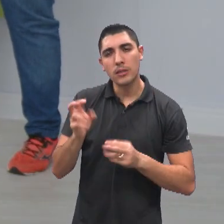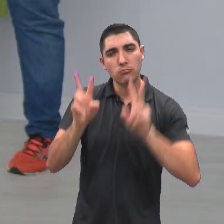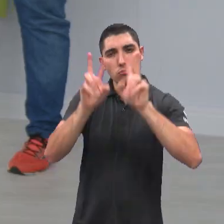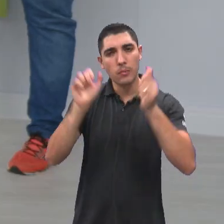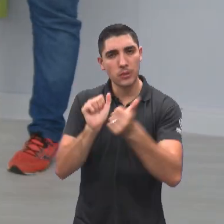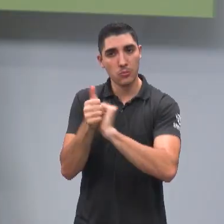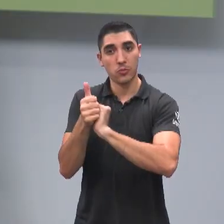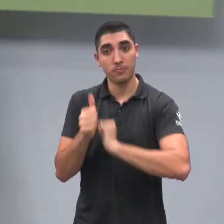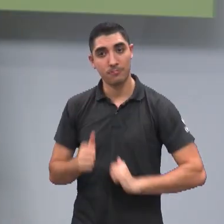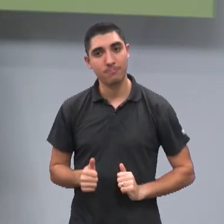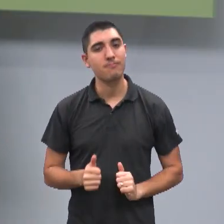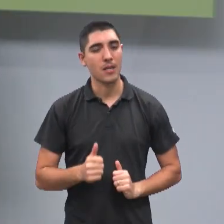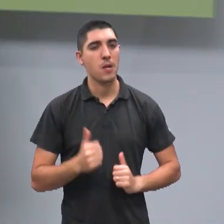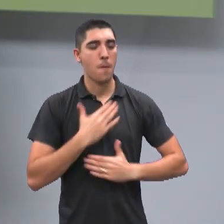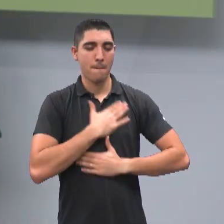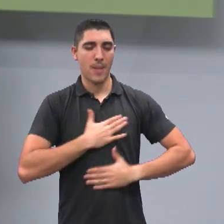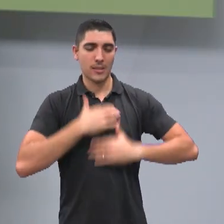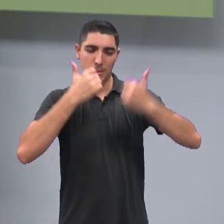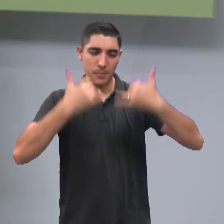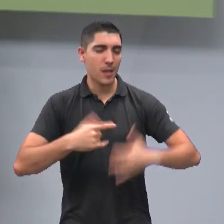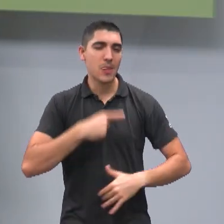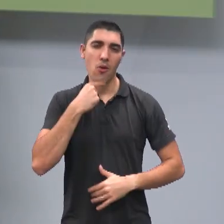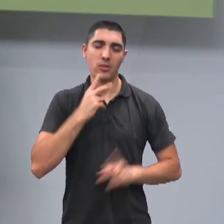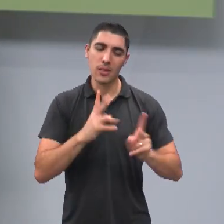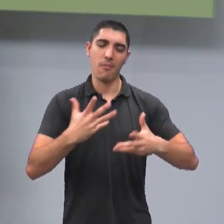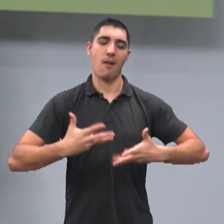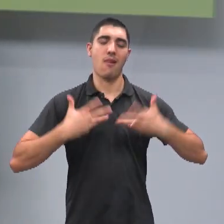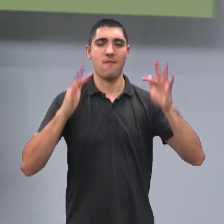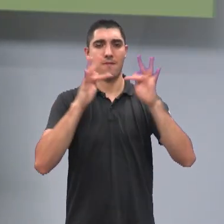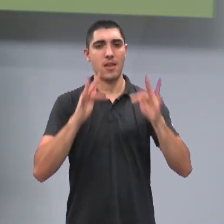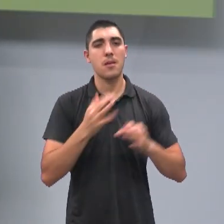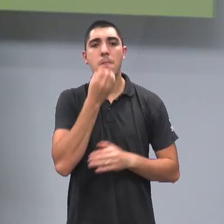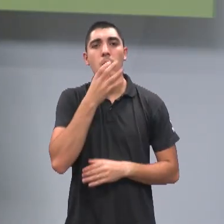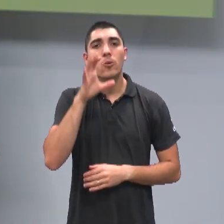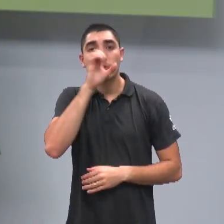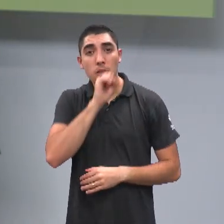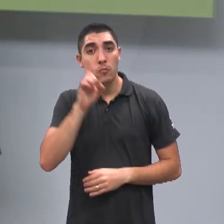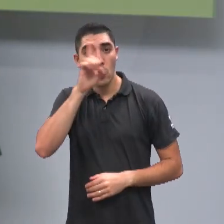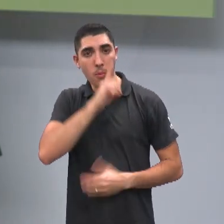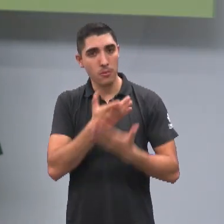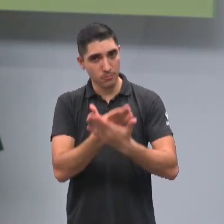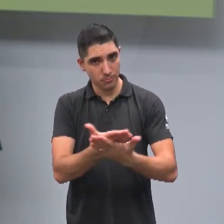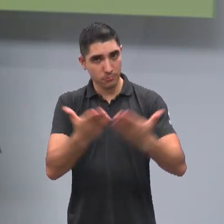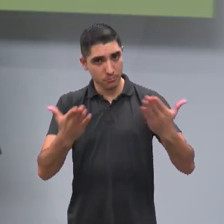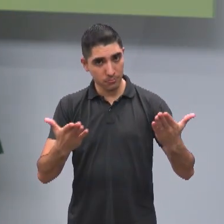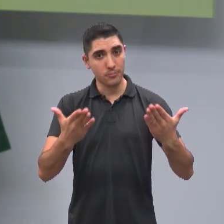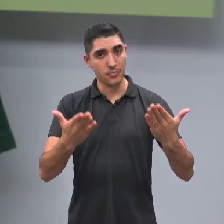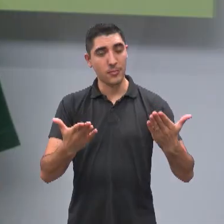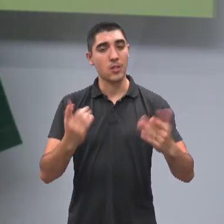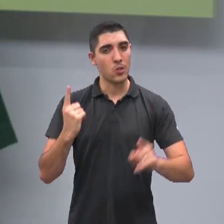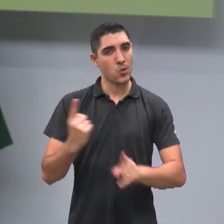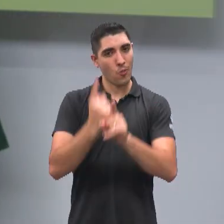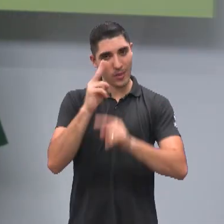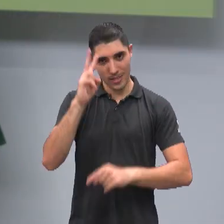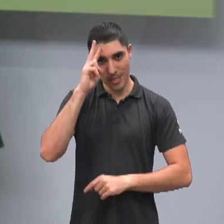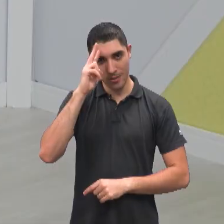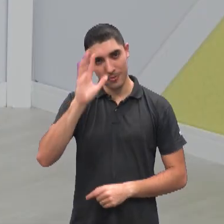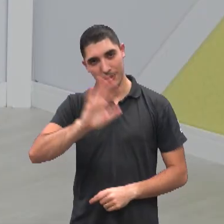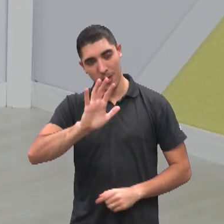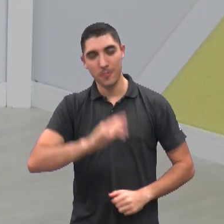cidade. Foi um prazer inenarrável estar em mais um Hora do Esporte. Bom final de semana para você aí de casa. Até segunda-feira.